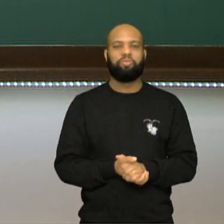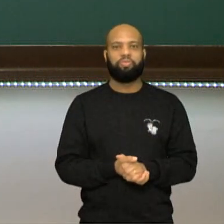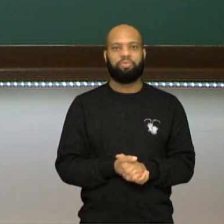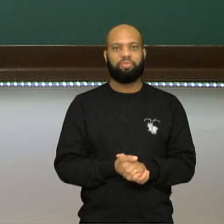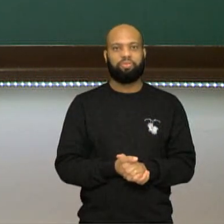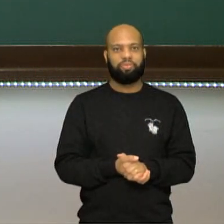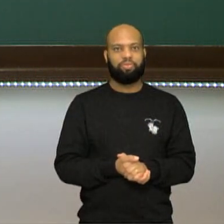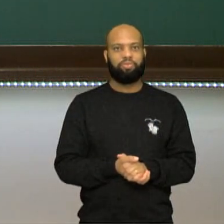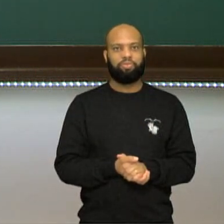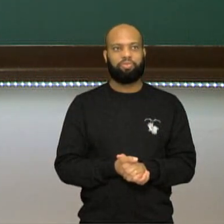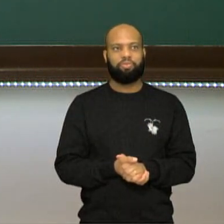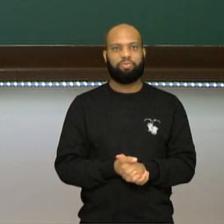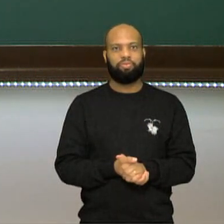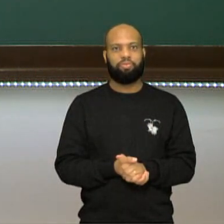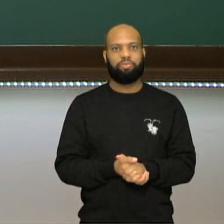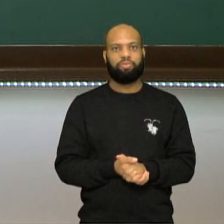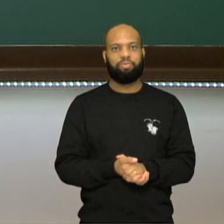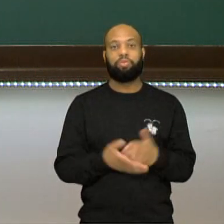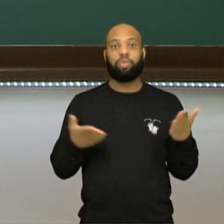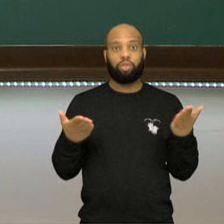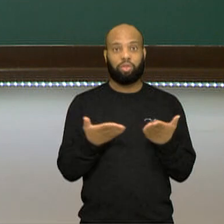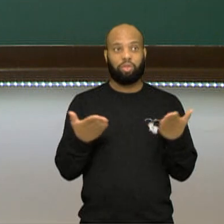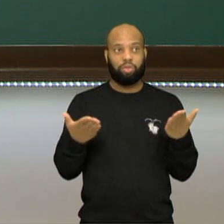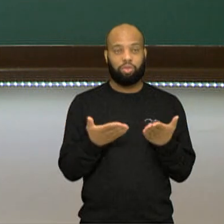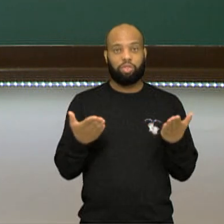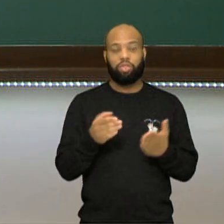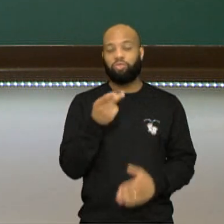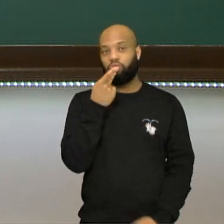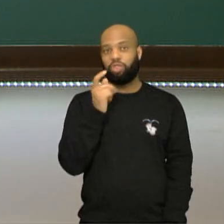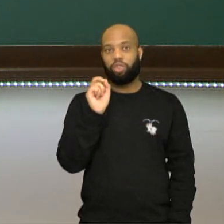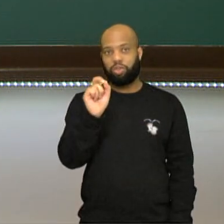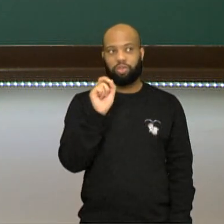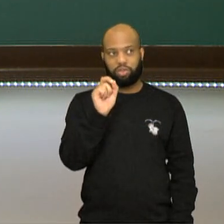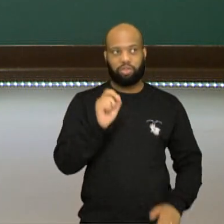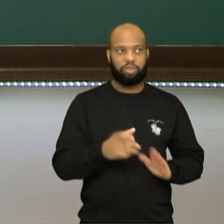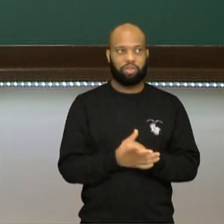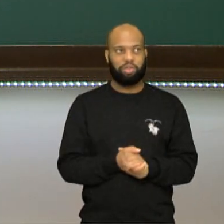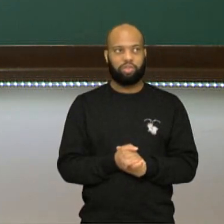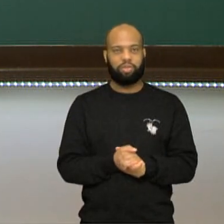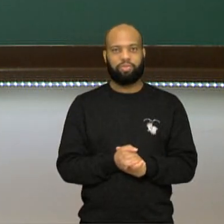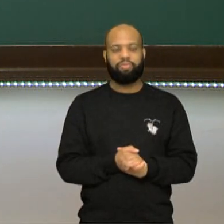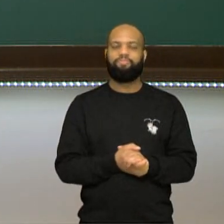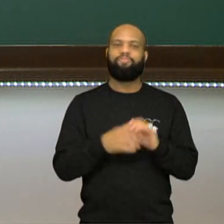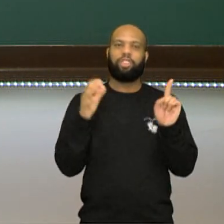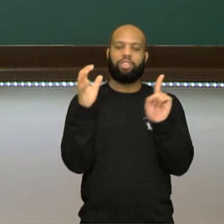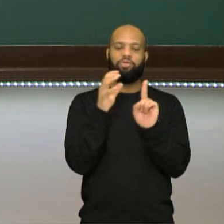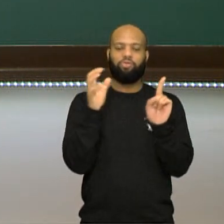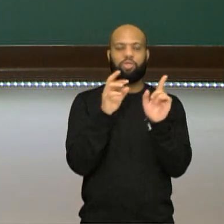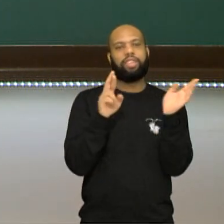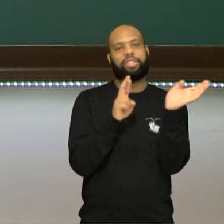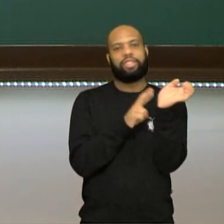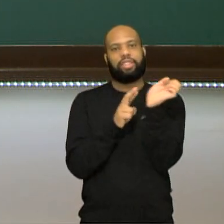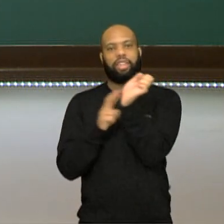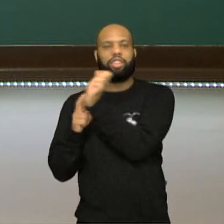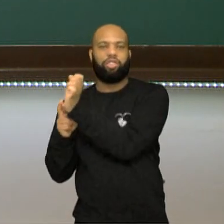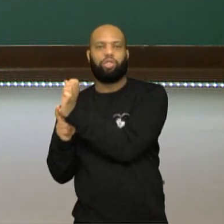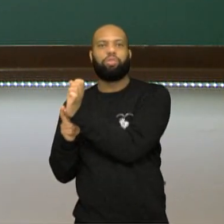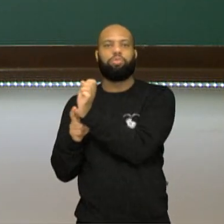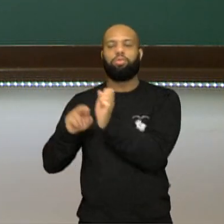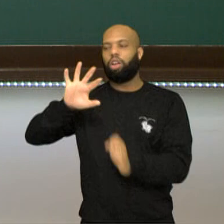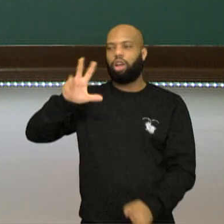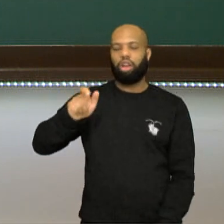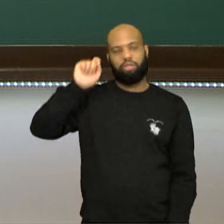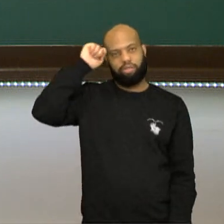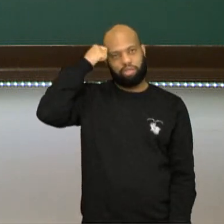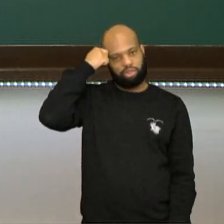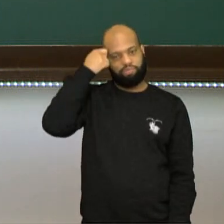arte. E hoje, neste exato momento, nós vamos falar do quê? De influências e ritmos africanos no Brasil,